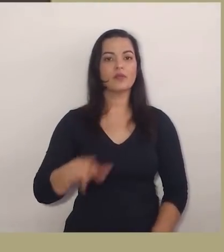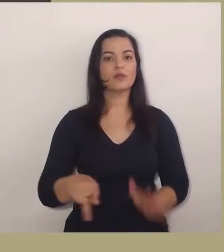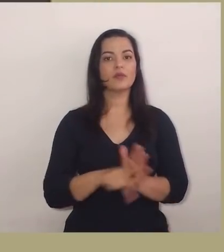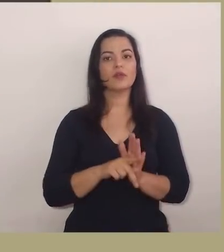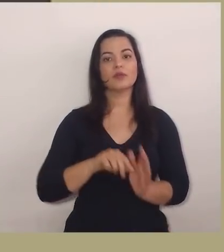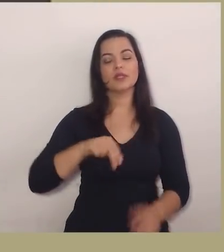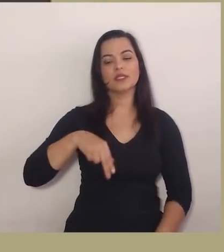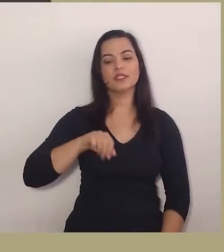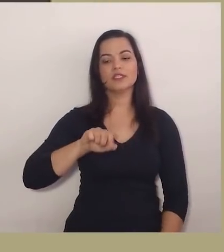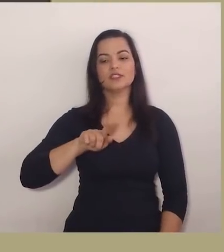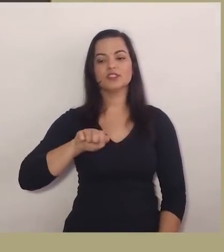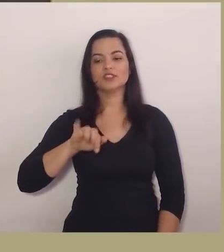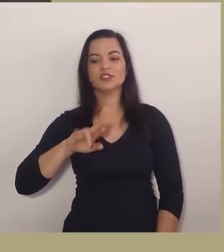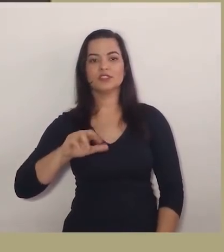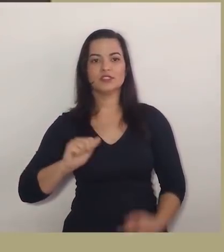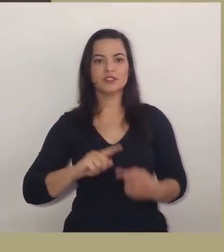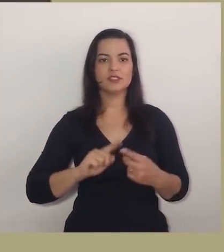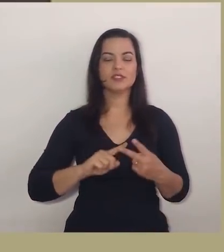Benin,